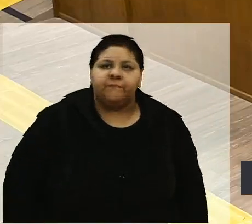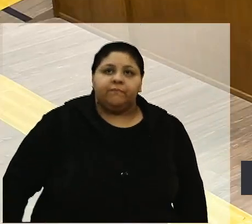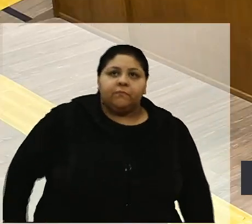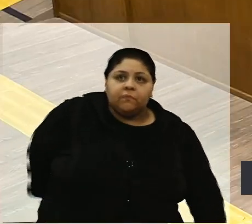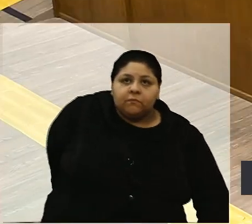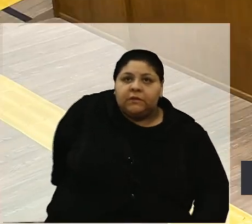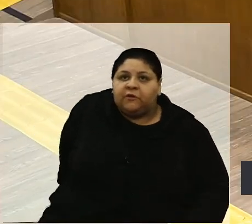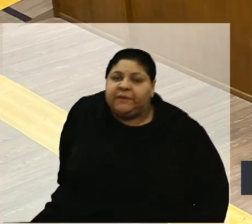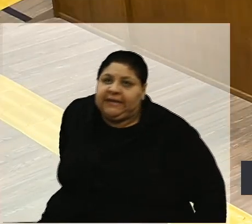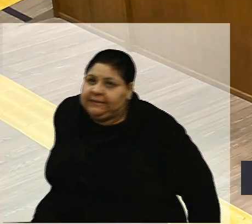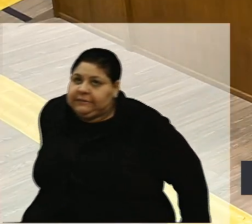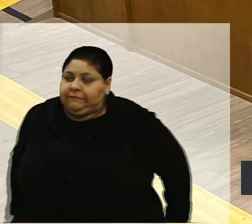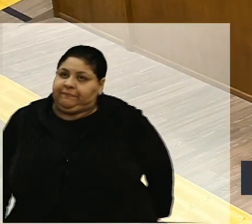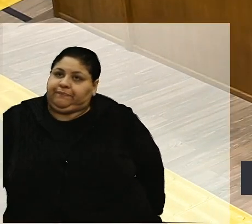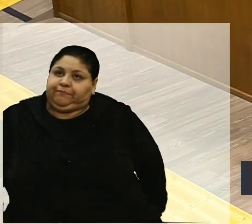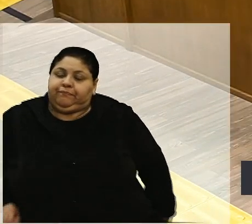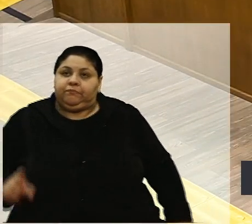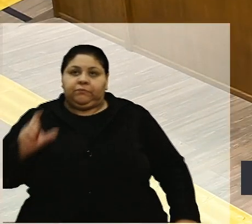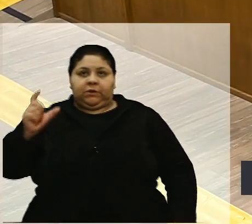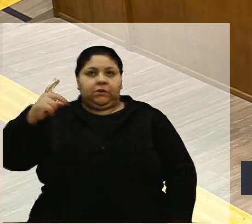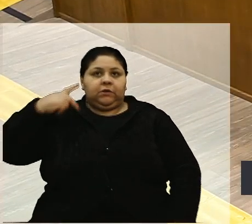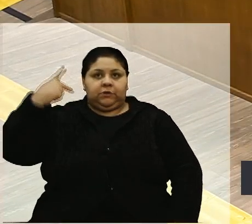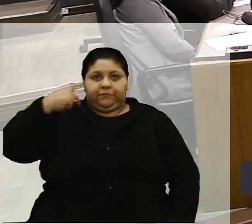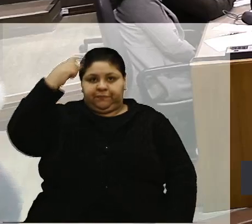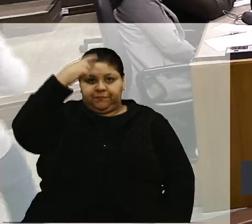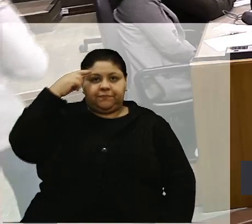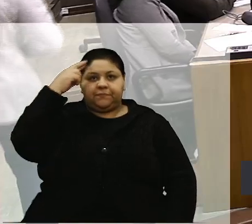palavra, vereador Rafael Bueno.